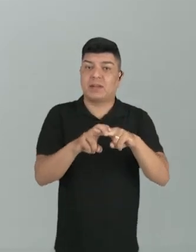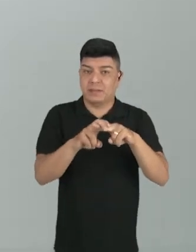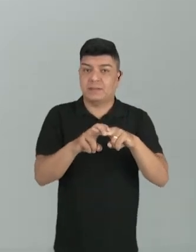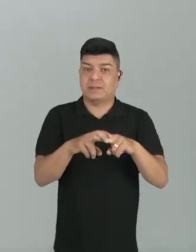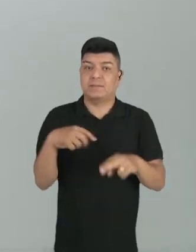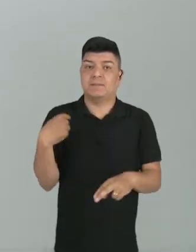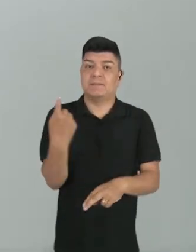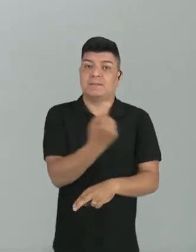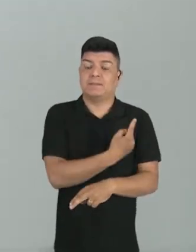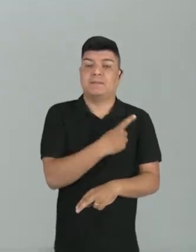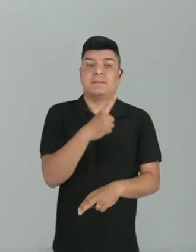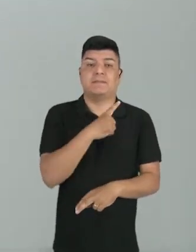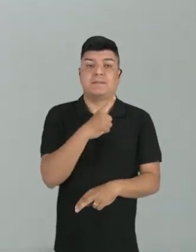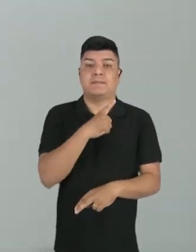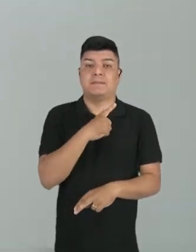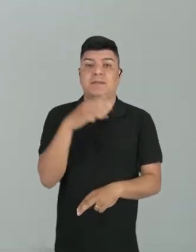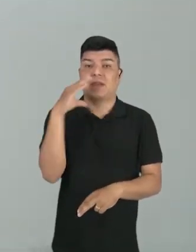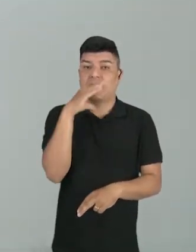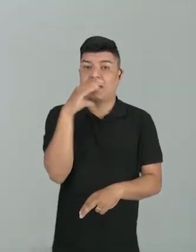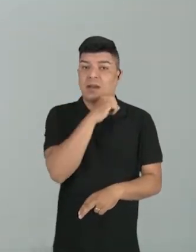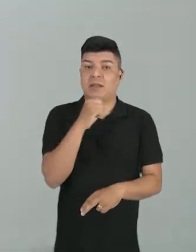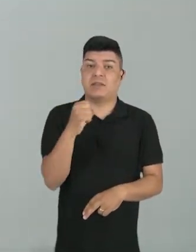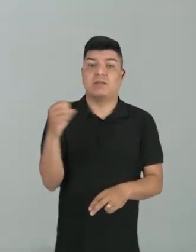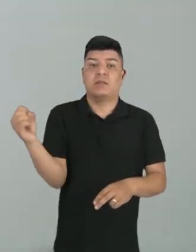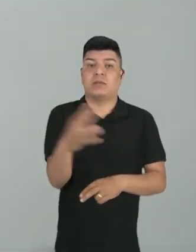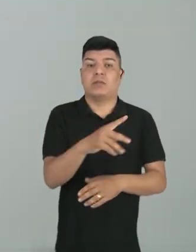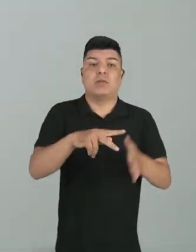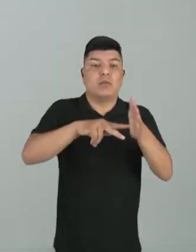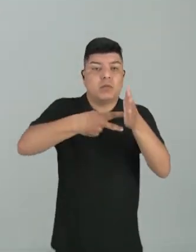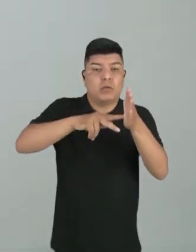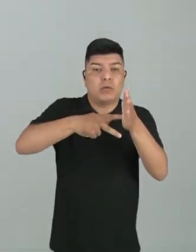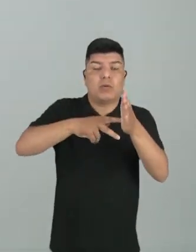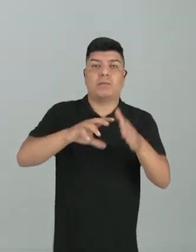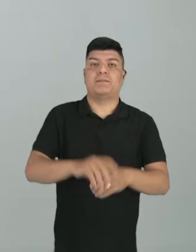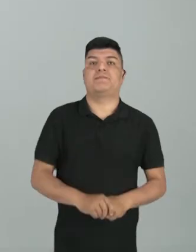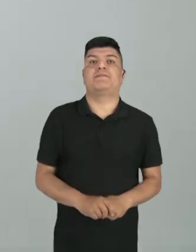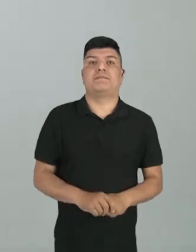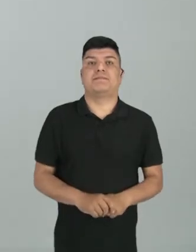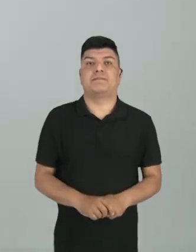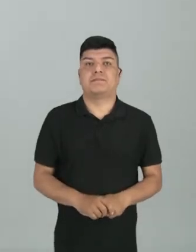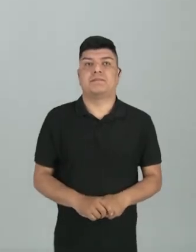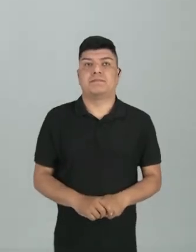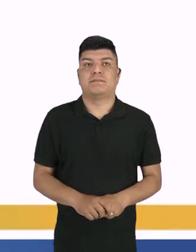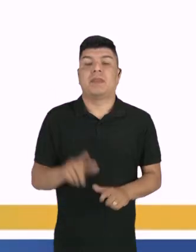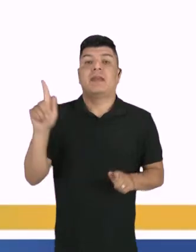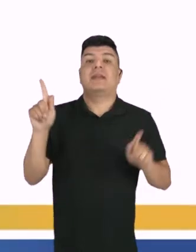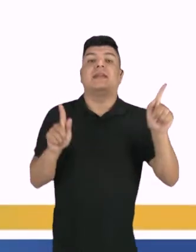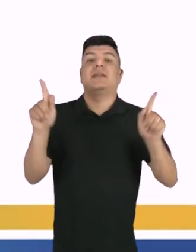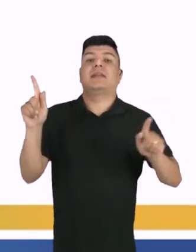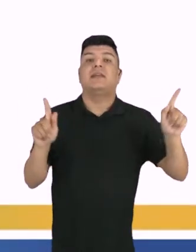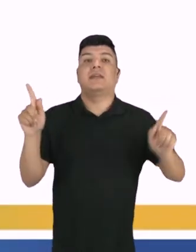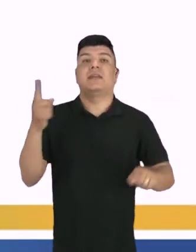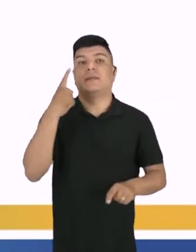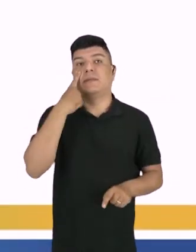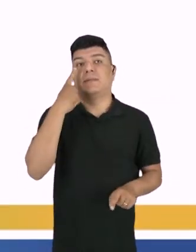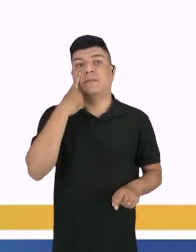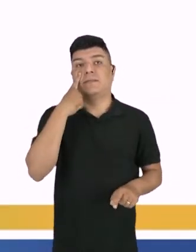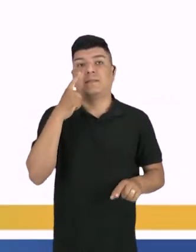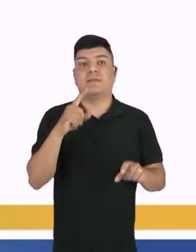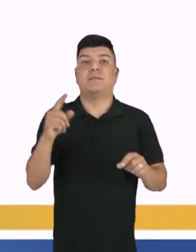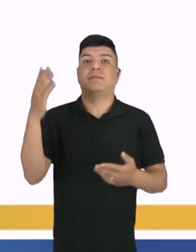nós temos a emergência do novo sindicalismo. Falando em greve, visualizem agora o